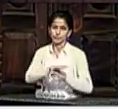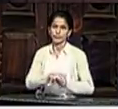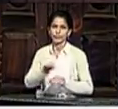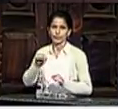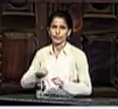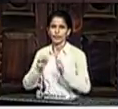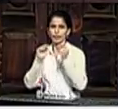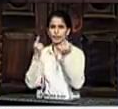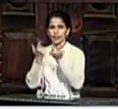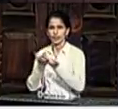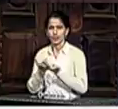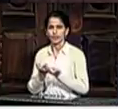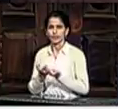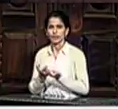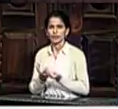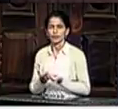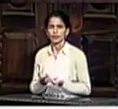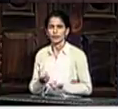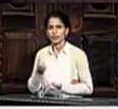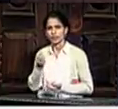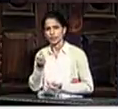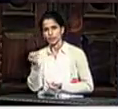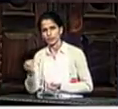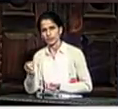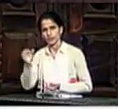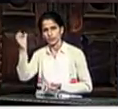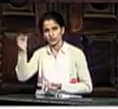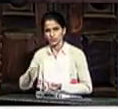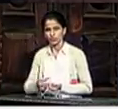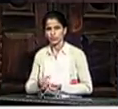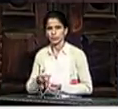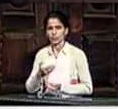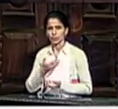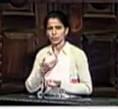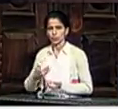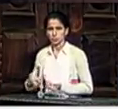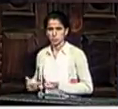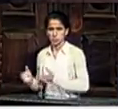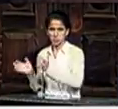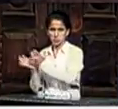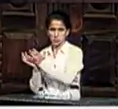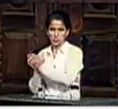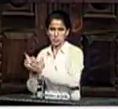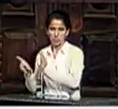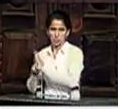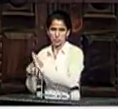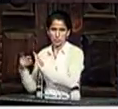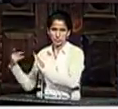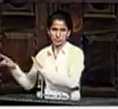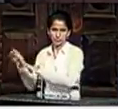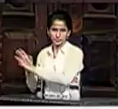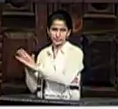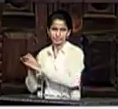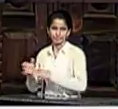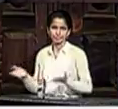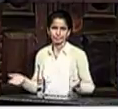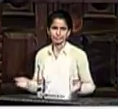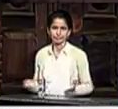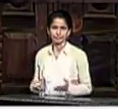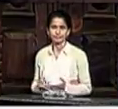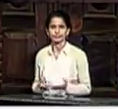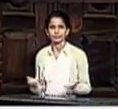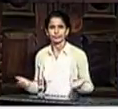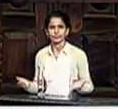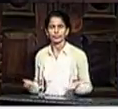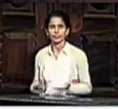casa também, não os 60% que é um equívoco do governador. Se o governador dissesse que 60% dos